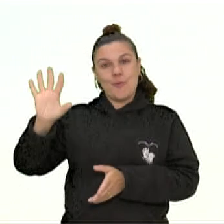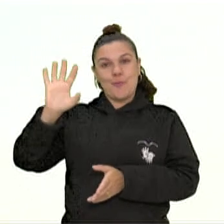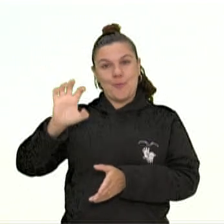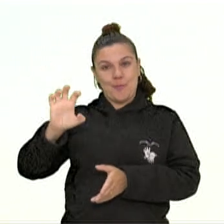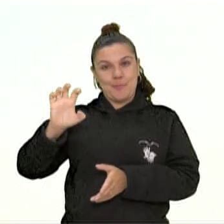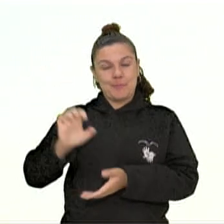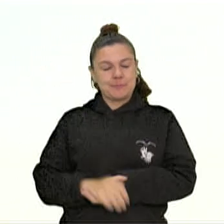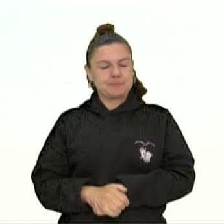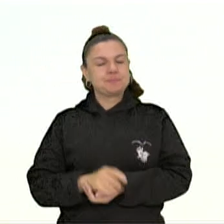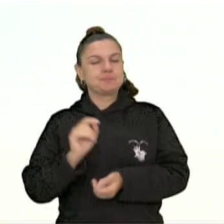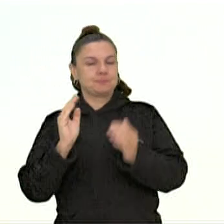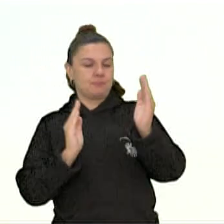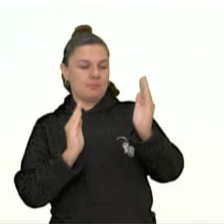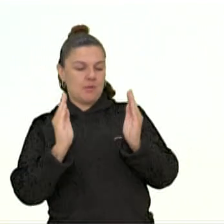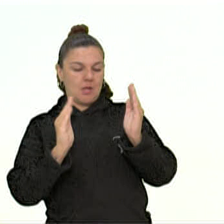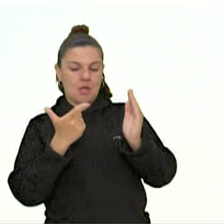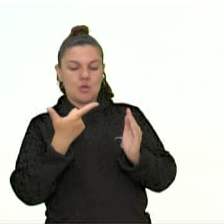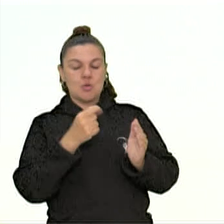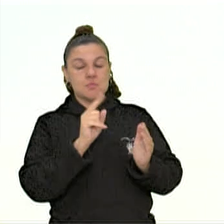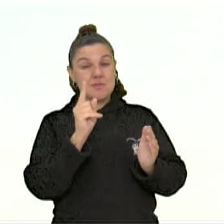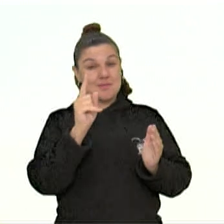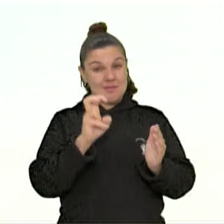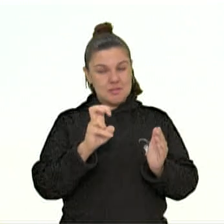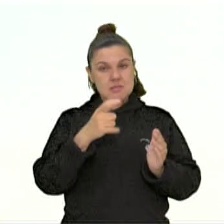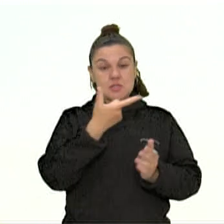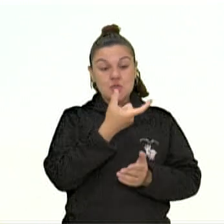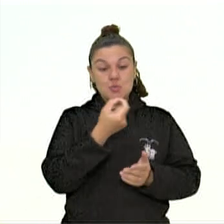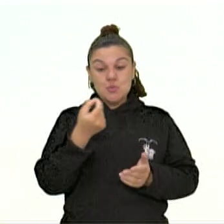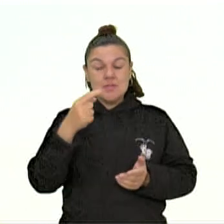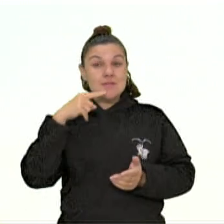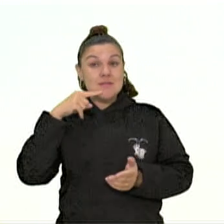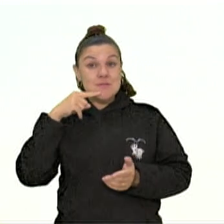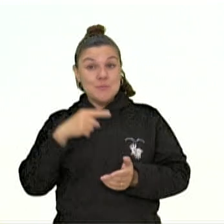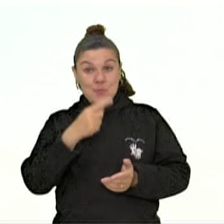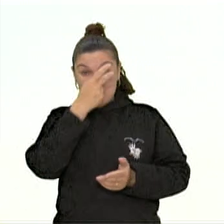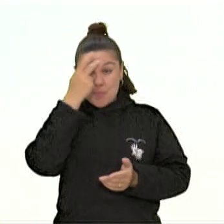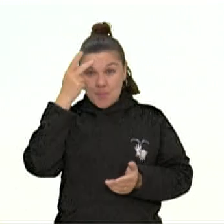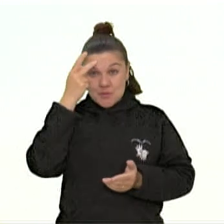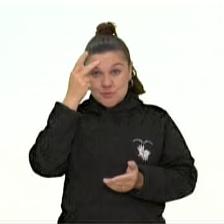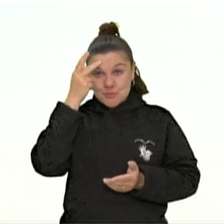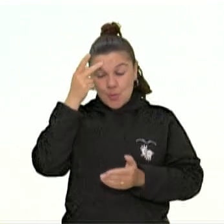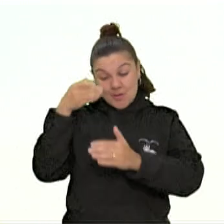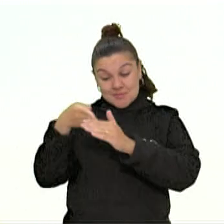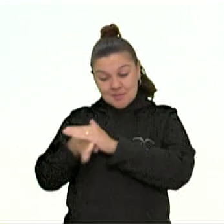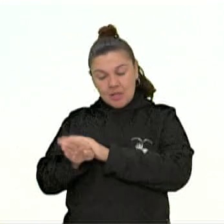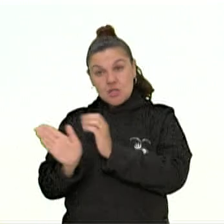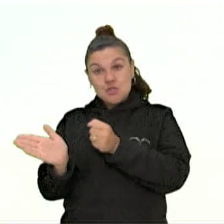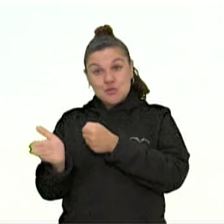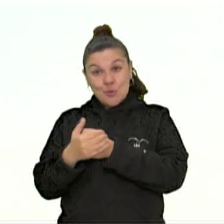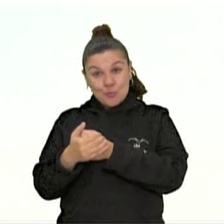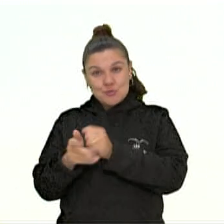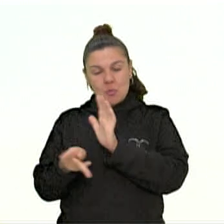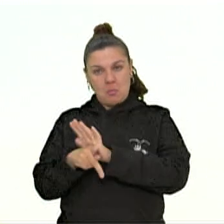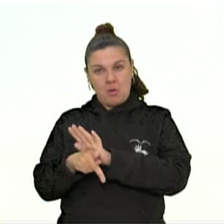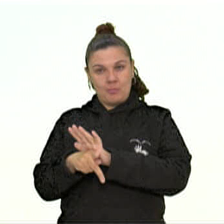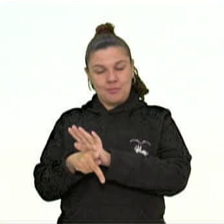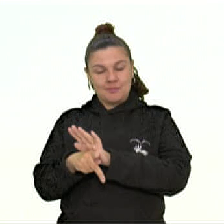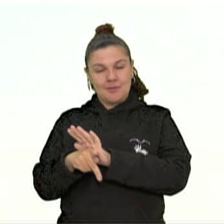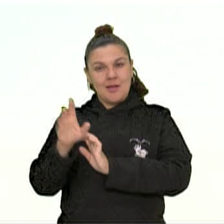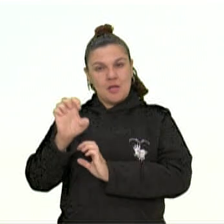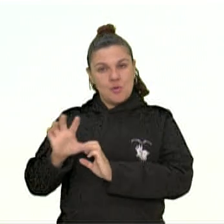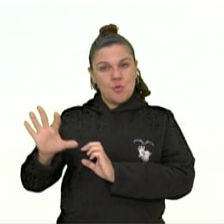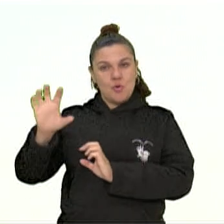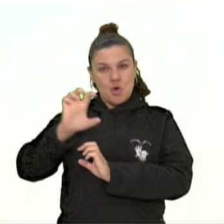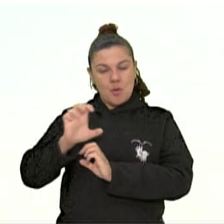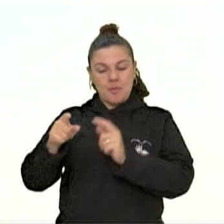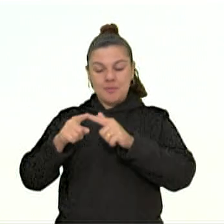Aqui um dado de 2015, né? Em 2015 mais de 200 mil pessoas entraram ilegalmente na Europa cruzando o mar Mediterrâneo. A gente vai ver que